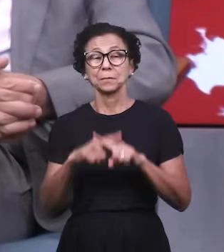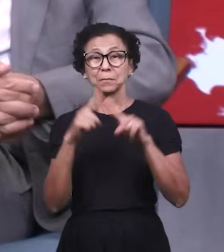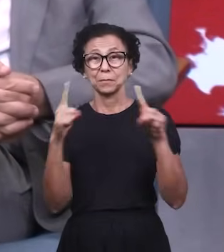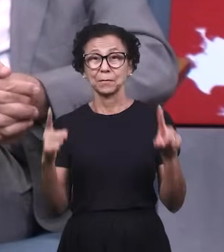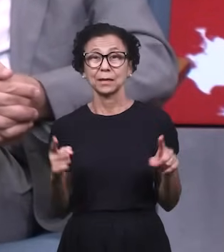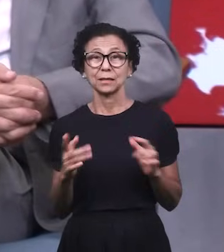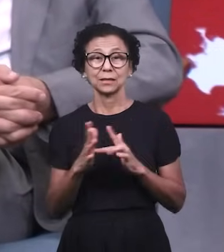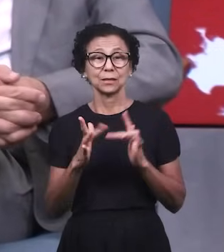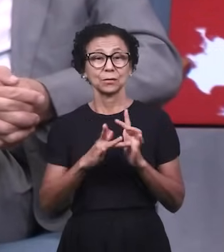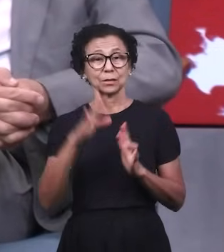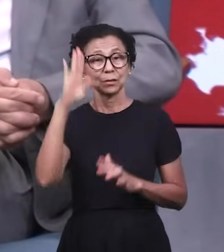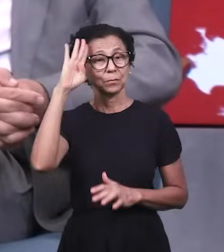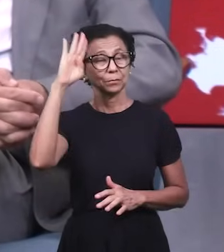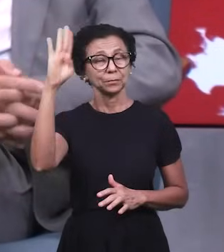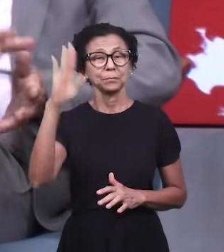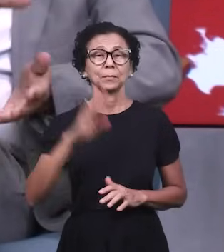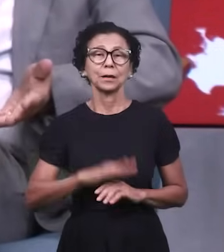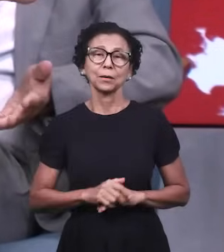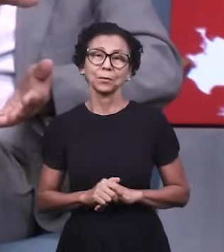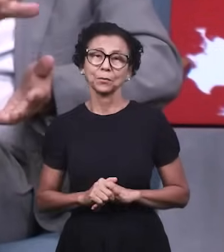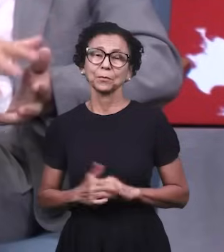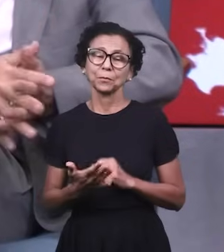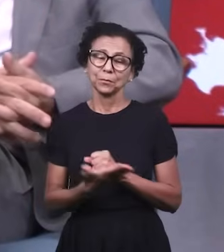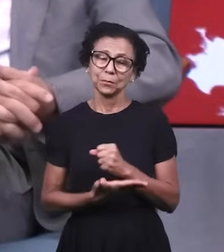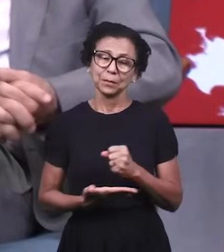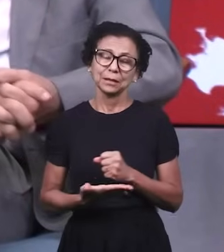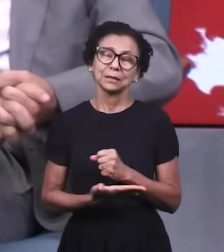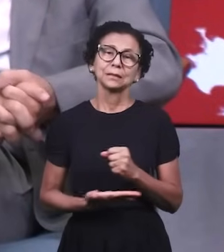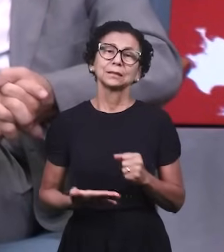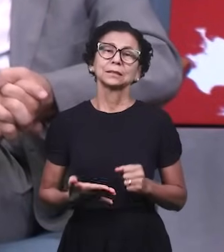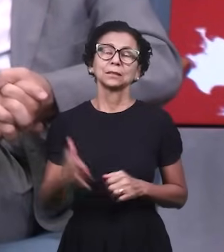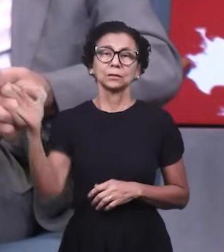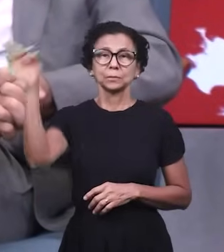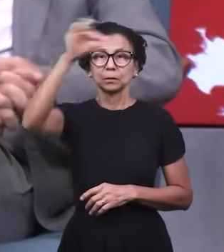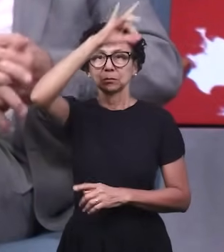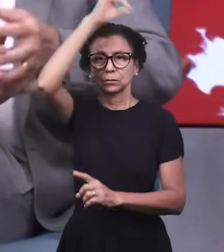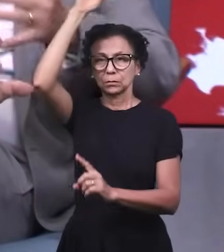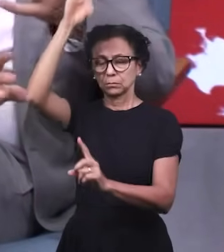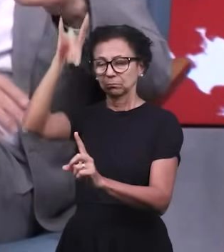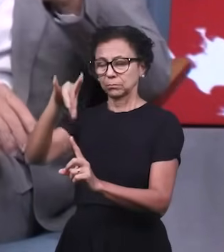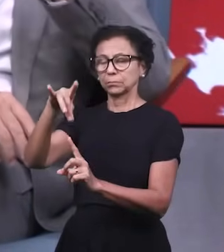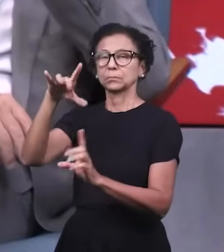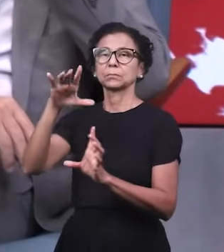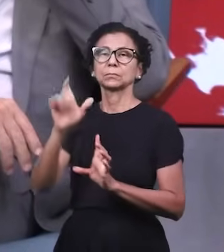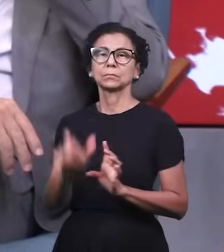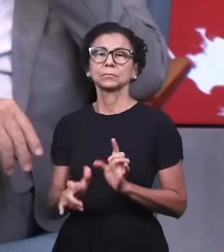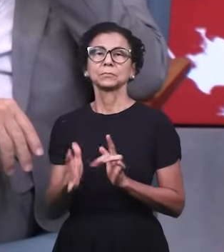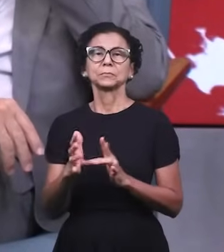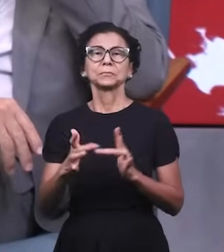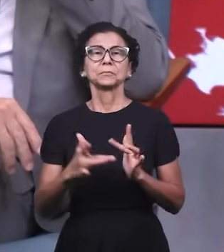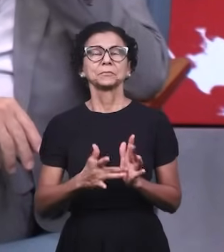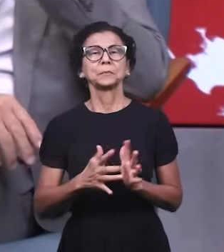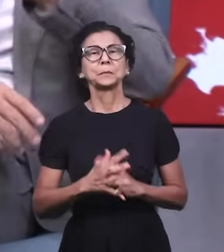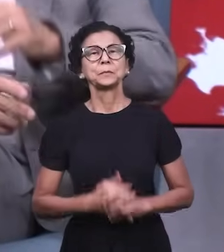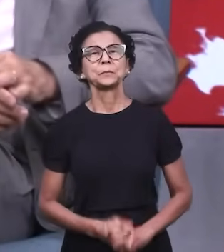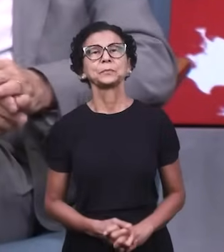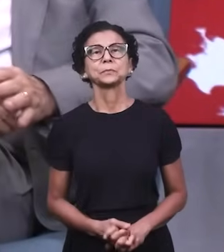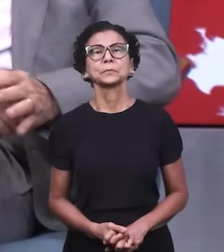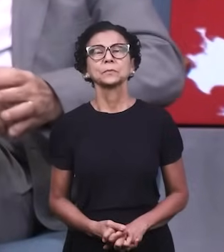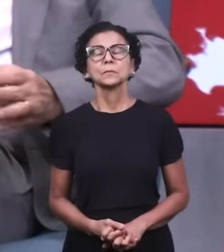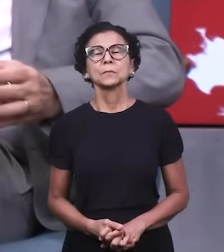estar de maneira bem colocada e o Espírito estava sobre ele para realizar isso. Então, nós vamos ver